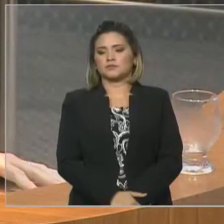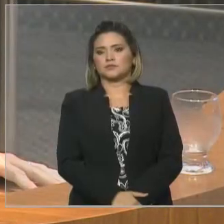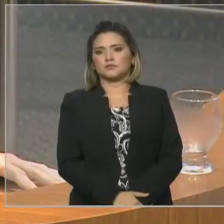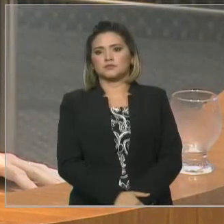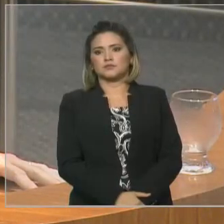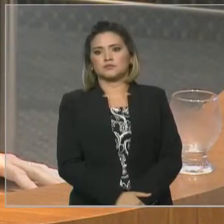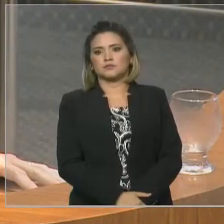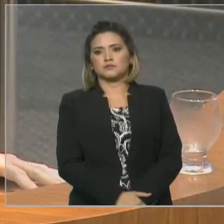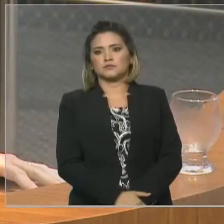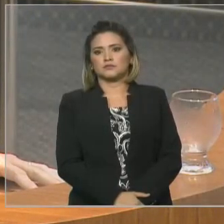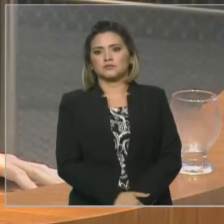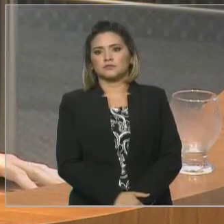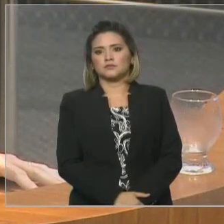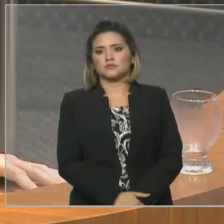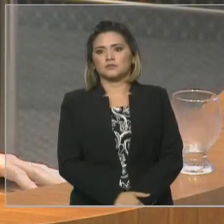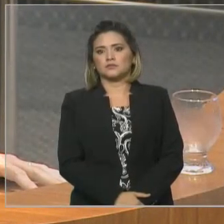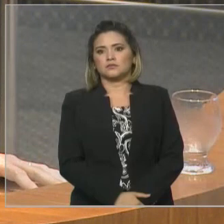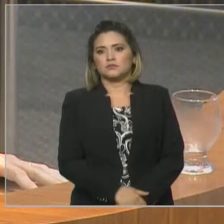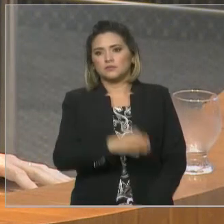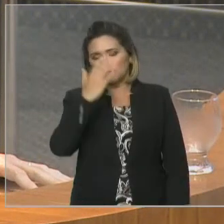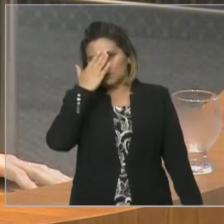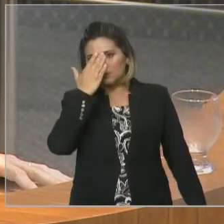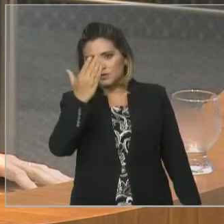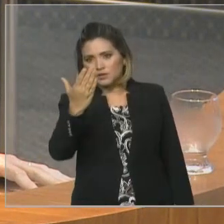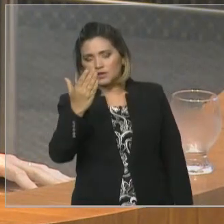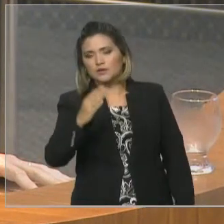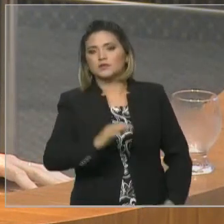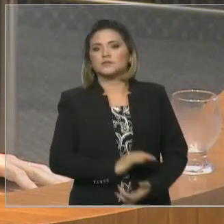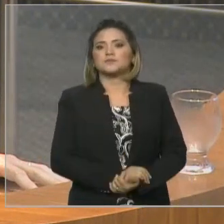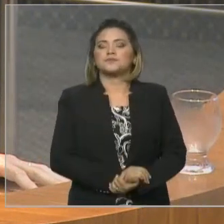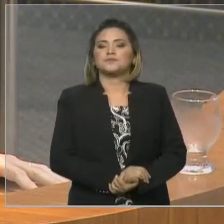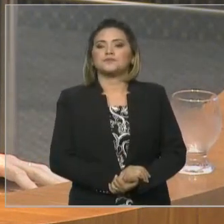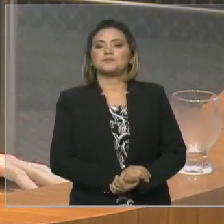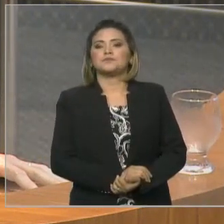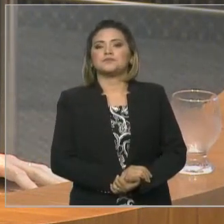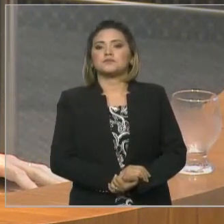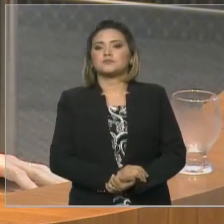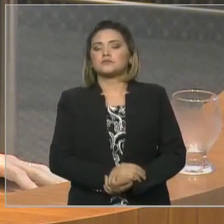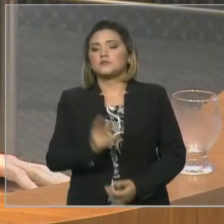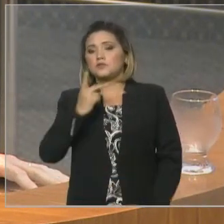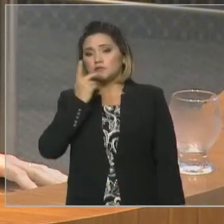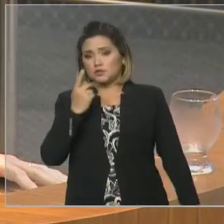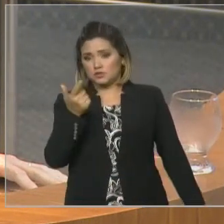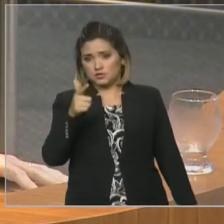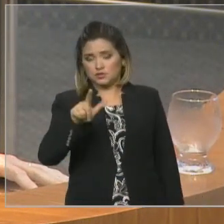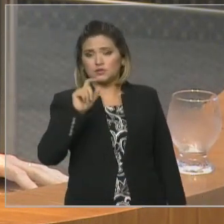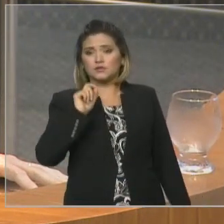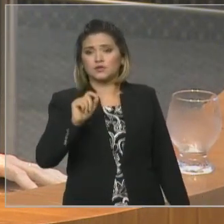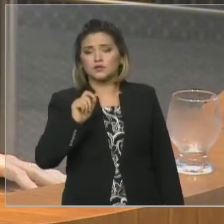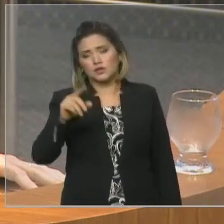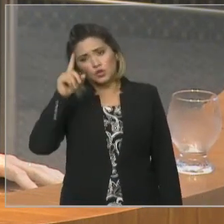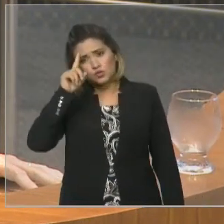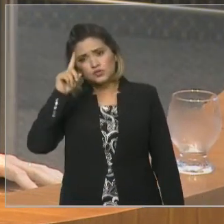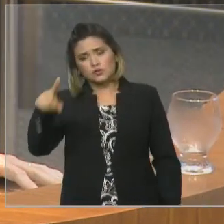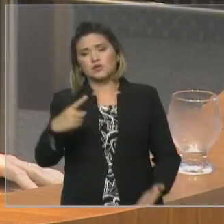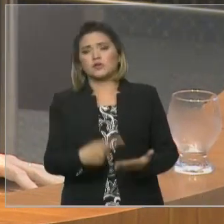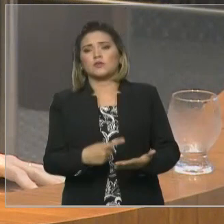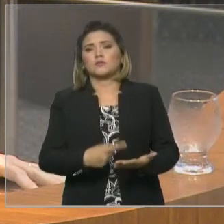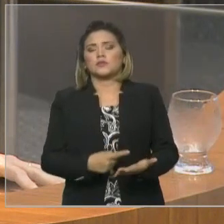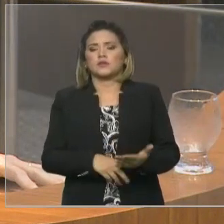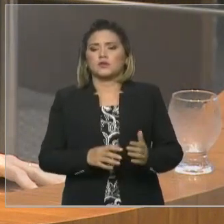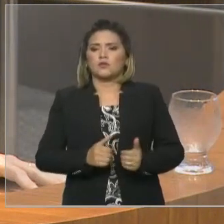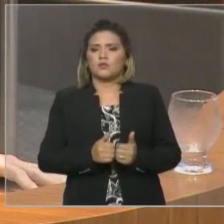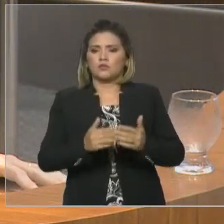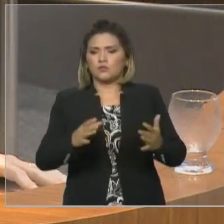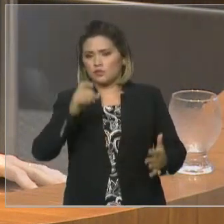doutora Thaisa. Vou apenas ratificar mais uma vez que o prazo para abertura dos serviços do Hospital de Matões do